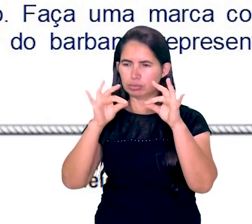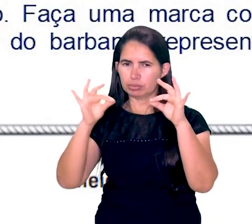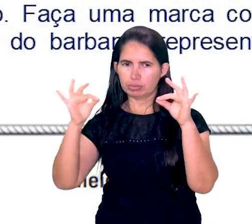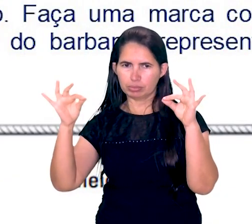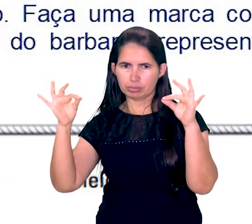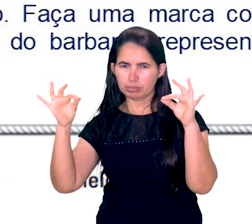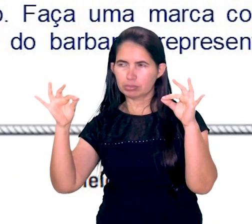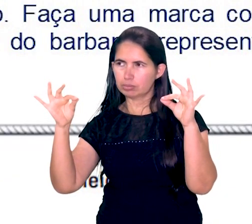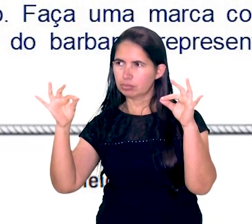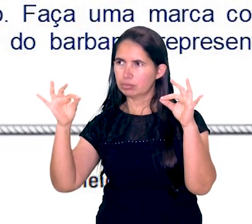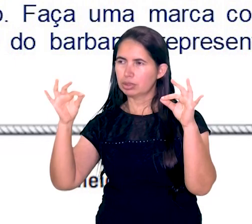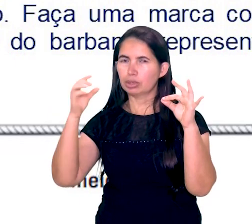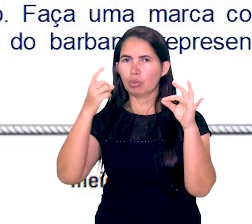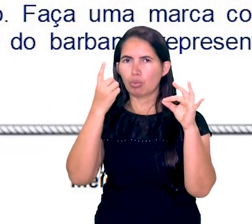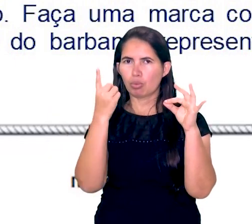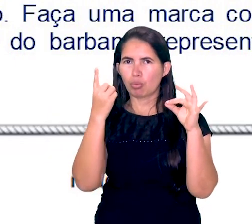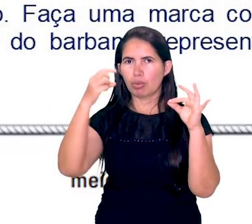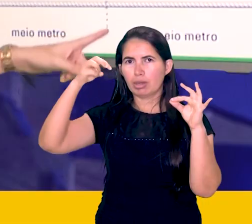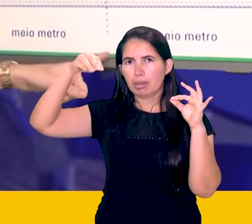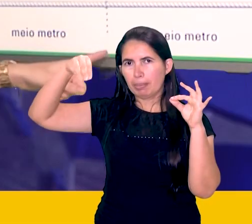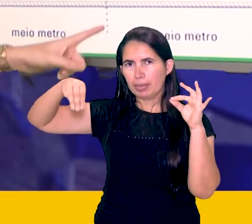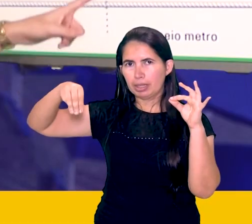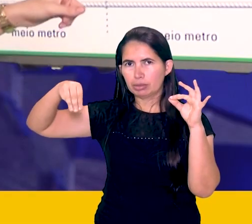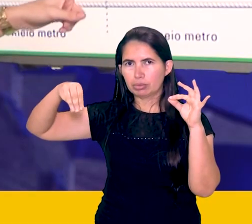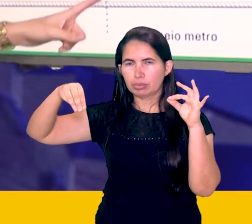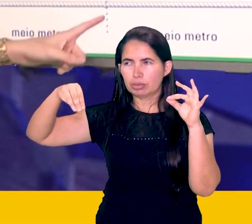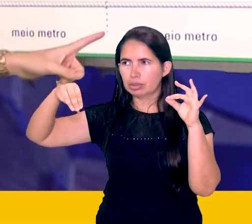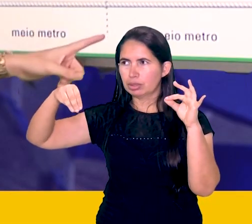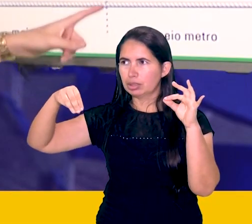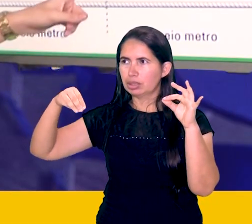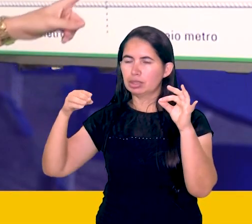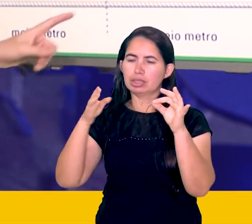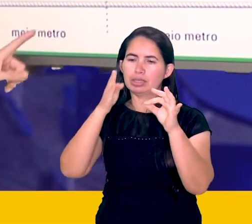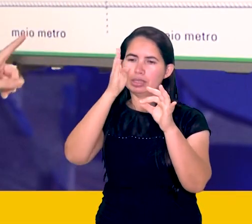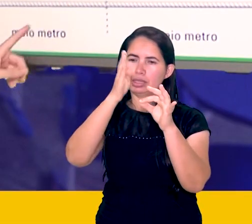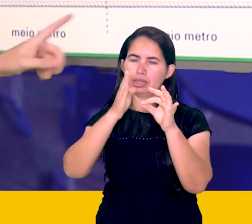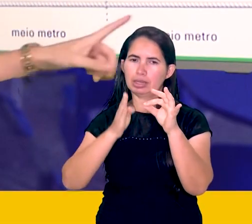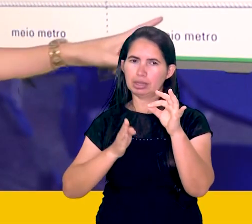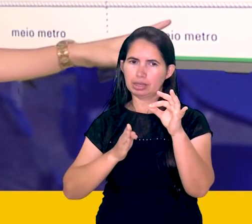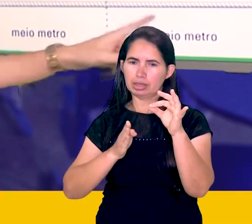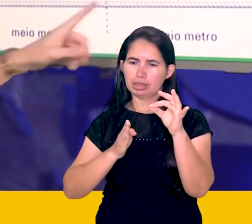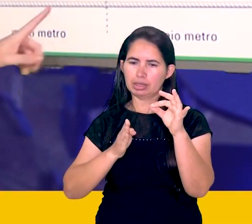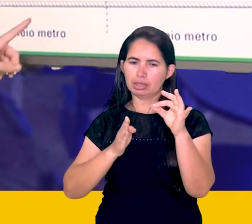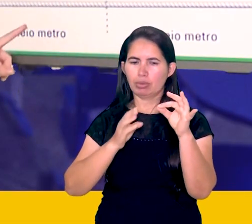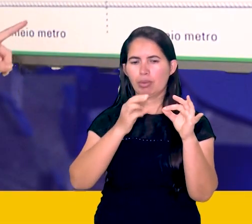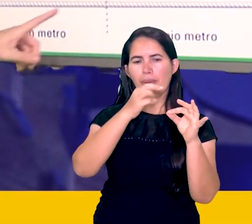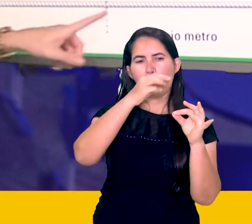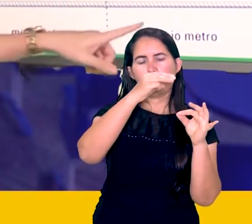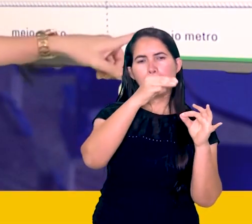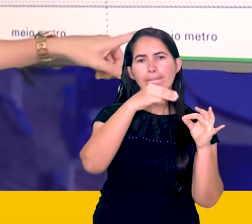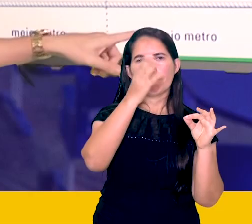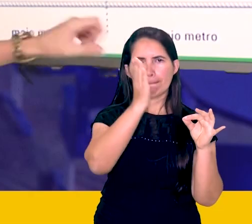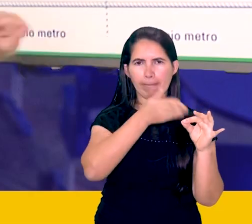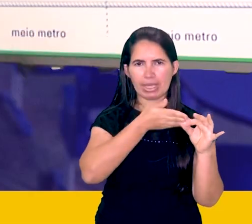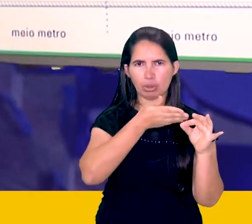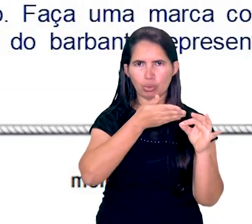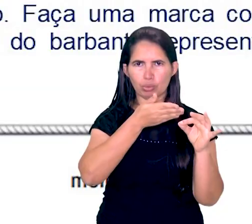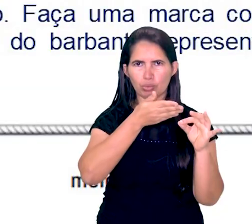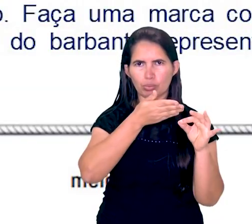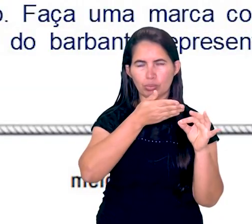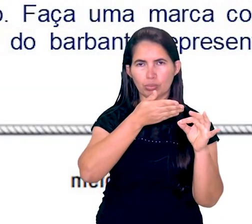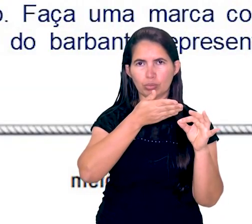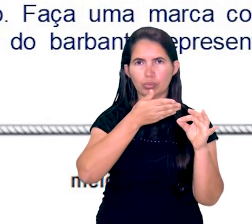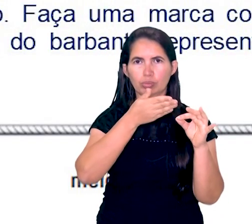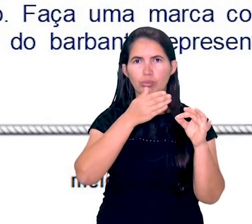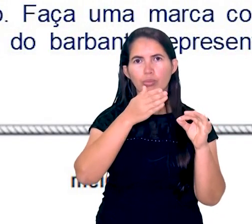figura, de 1 metro, e dividi ele em meio metro, certo?